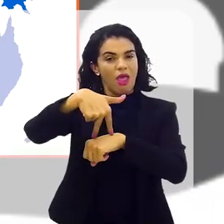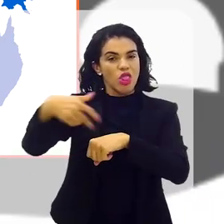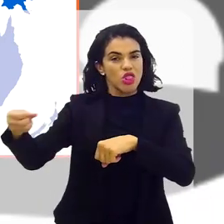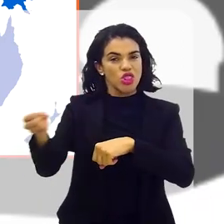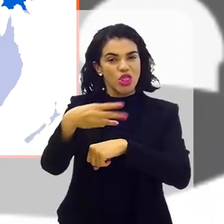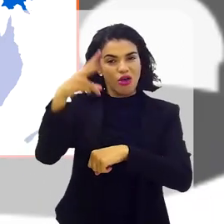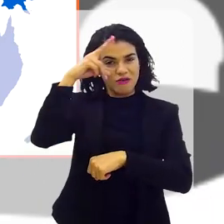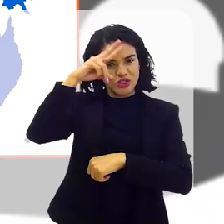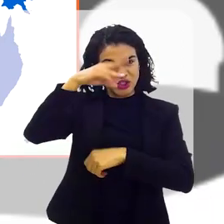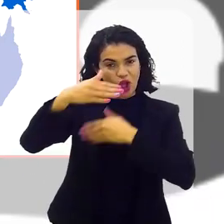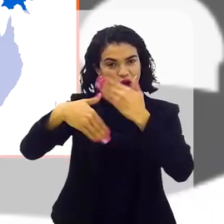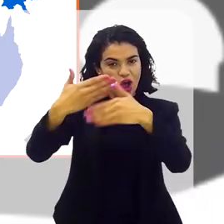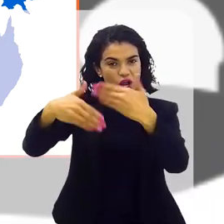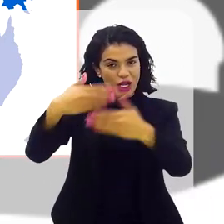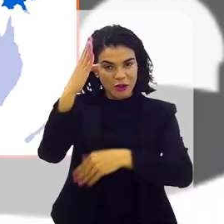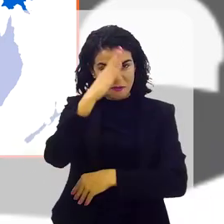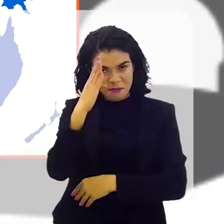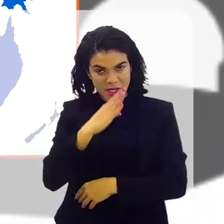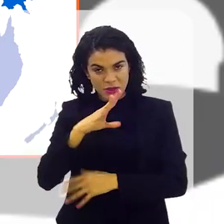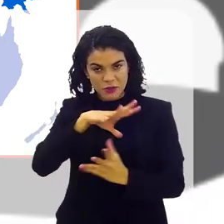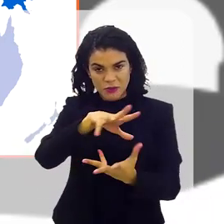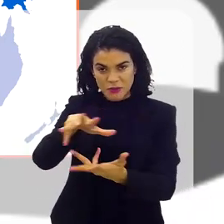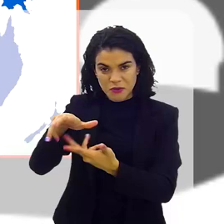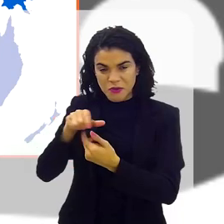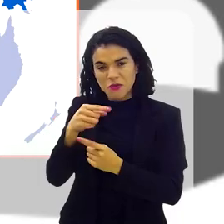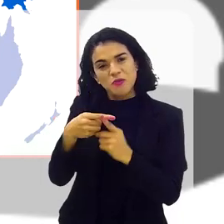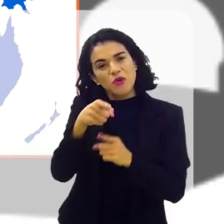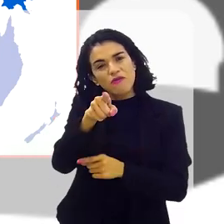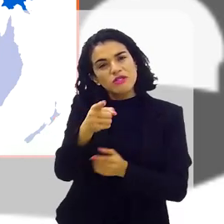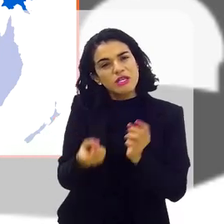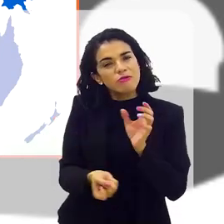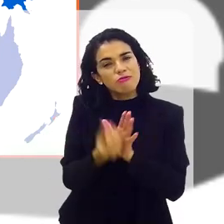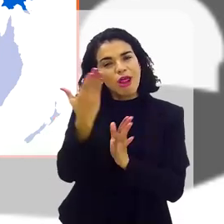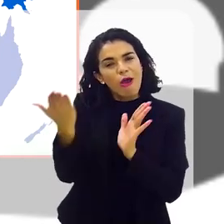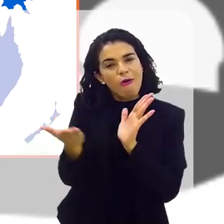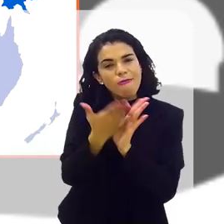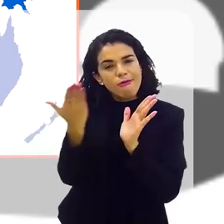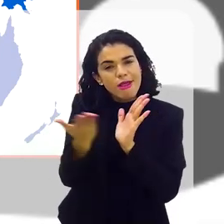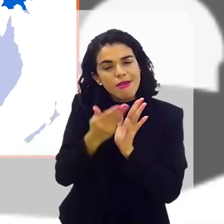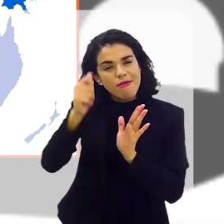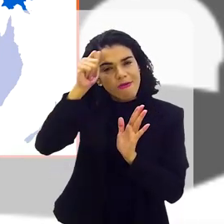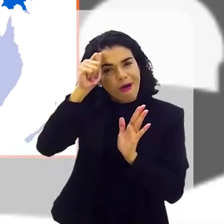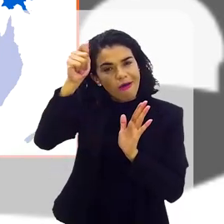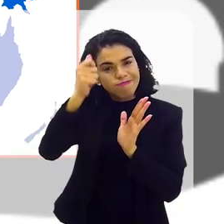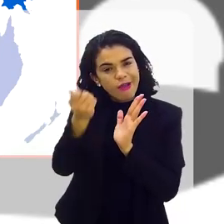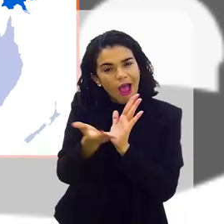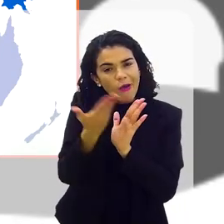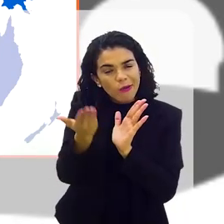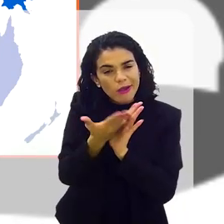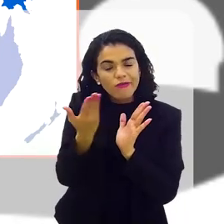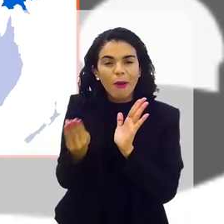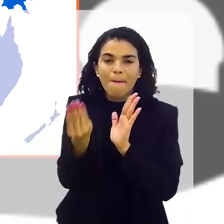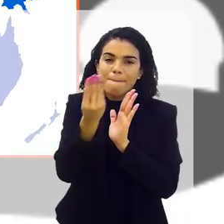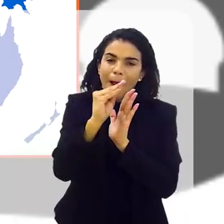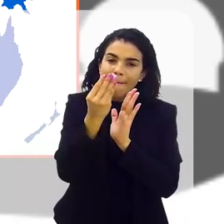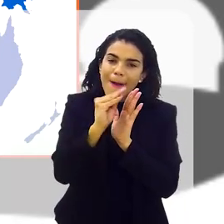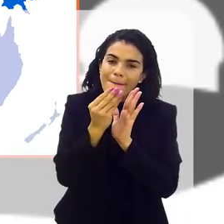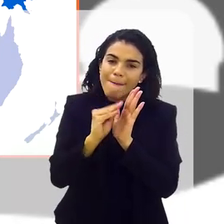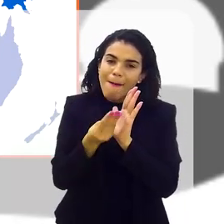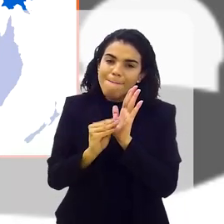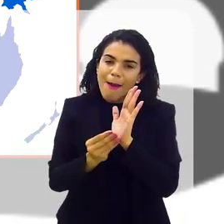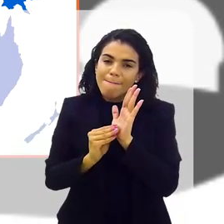história talvez no Brasil e no mundo por que que você não faz um livro A disso colocando